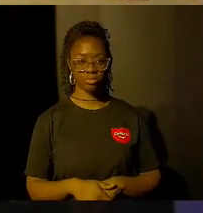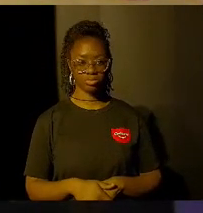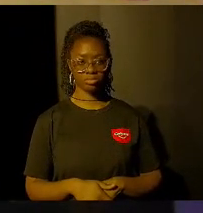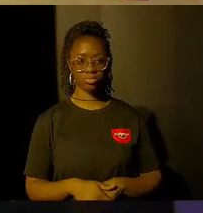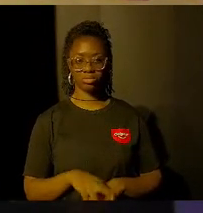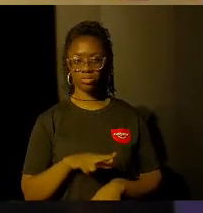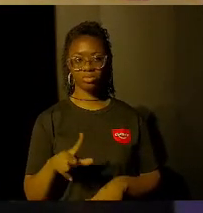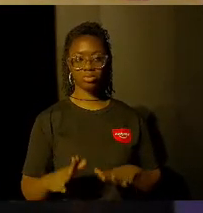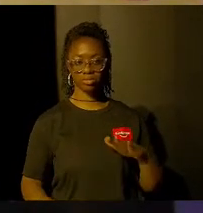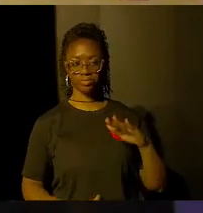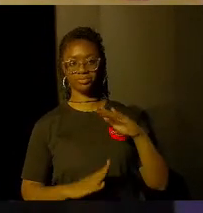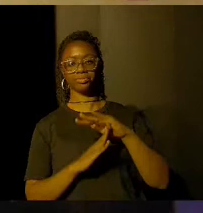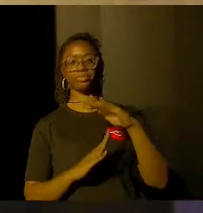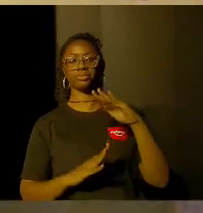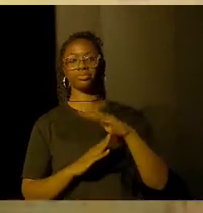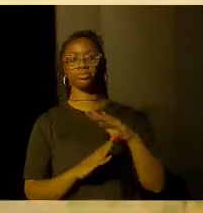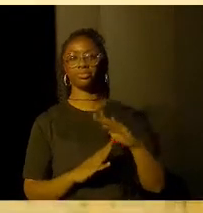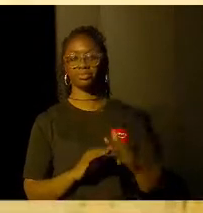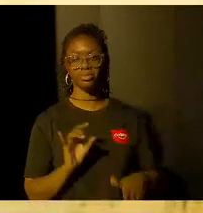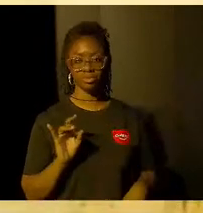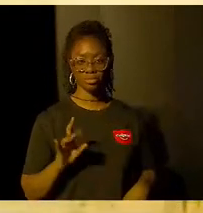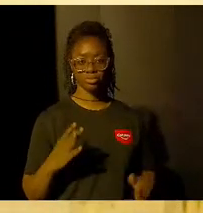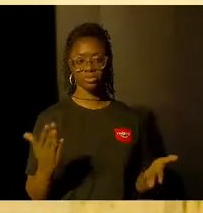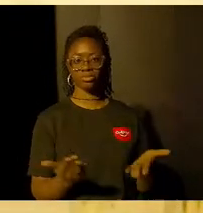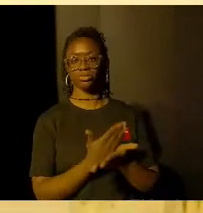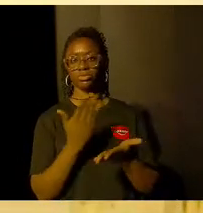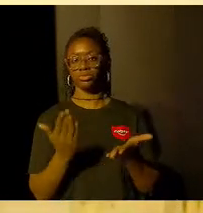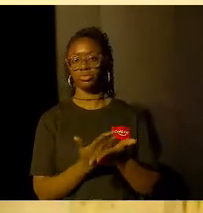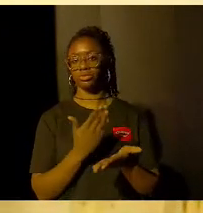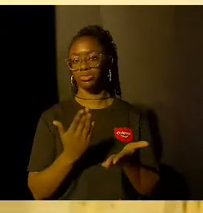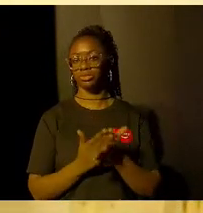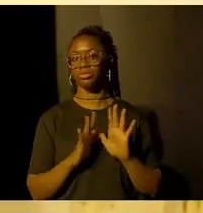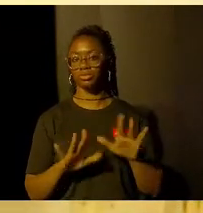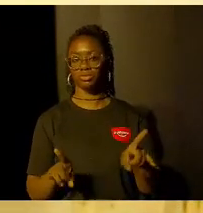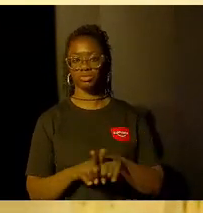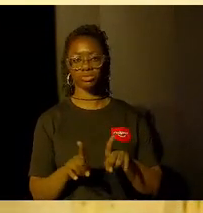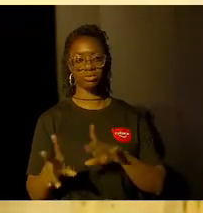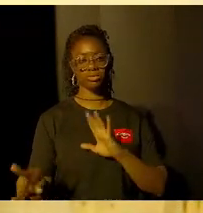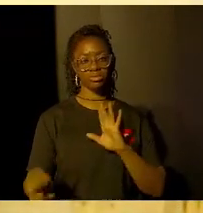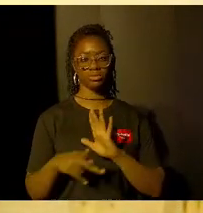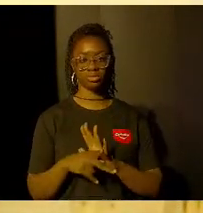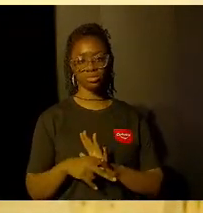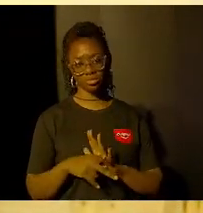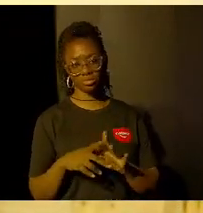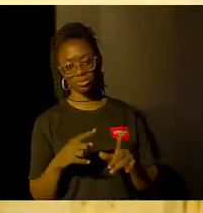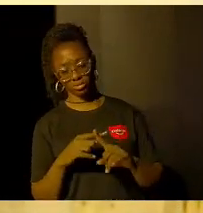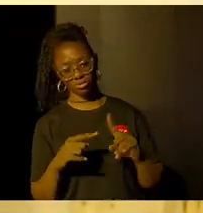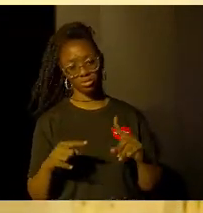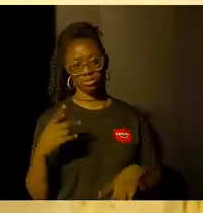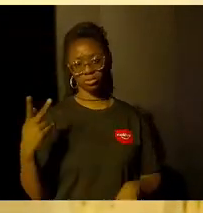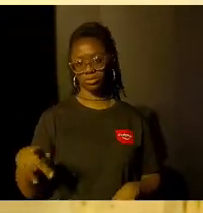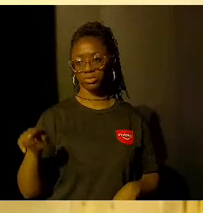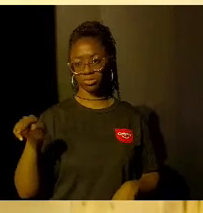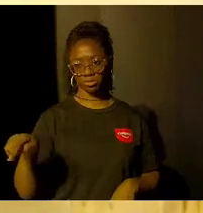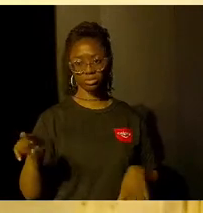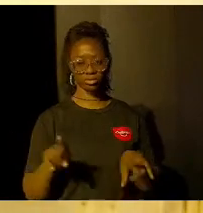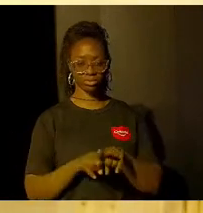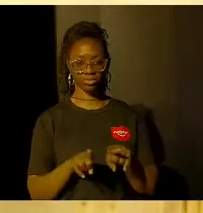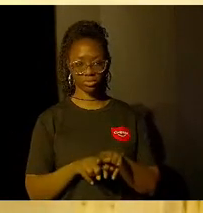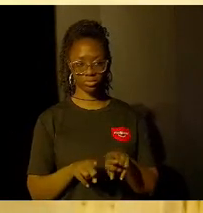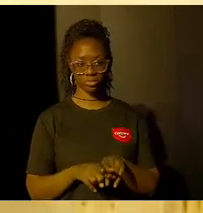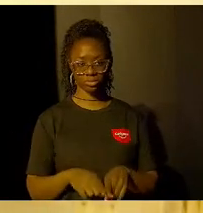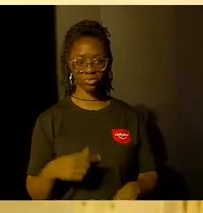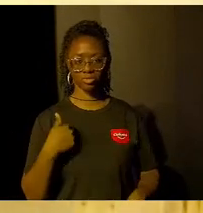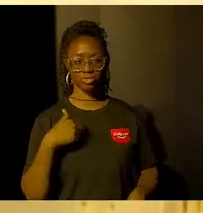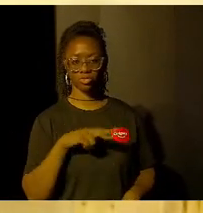se limita a memória ou a biografia mas também parte parte dela eu não sou